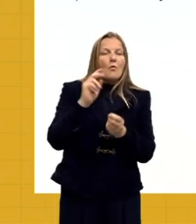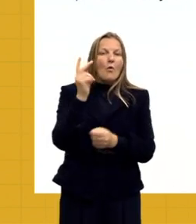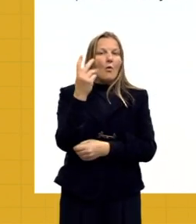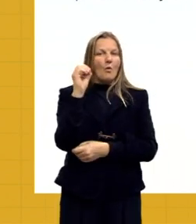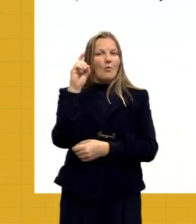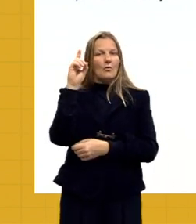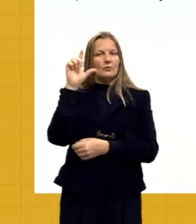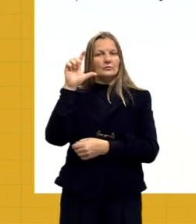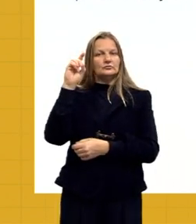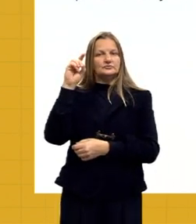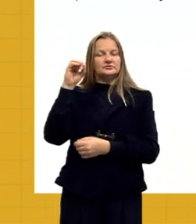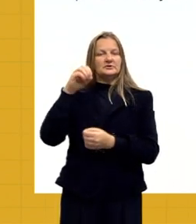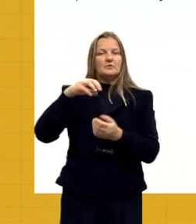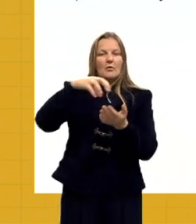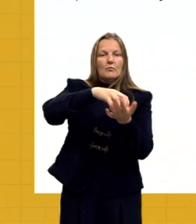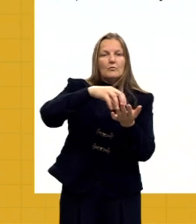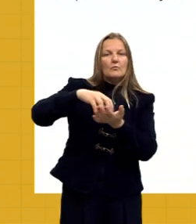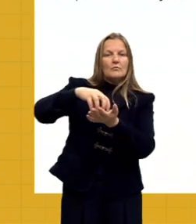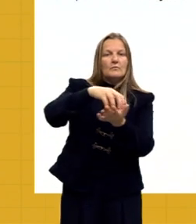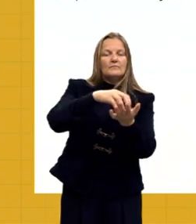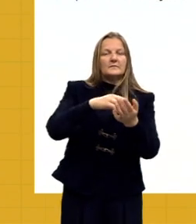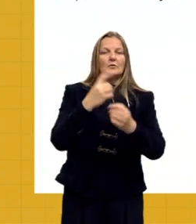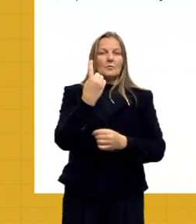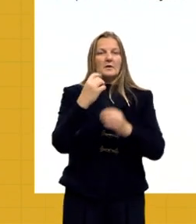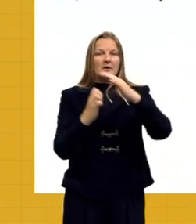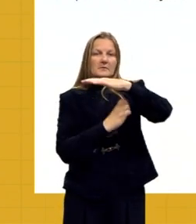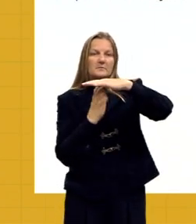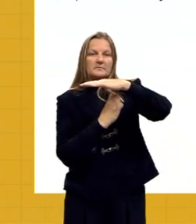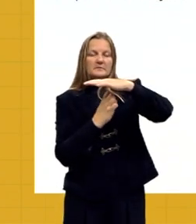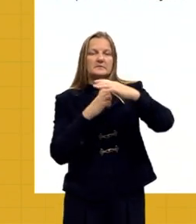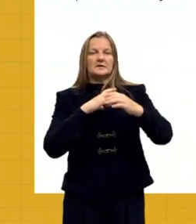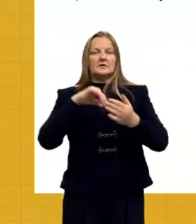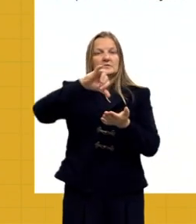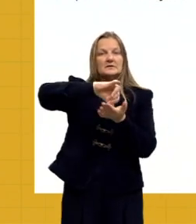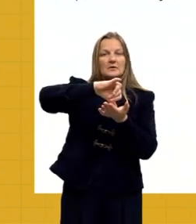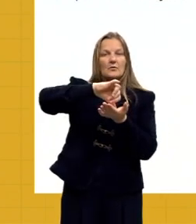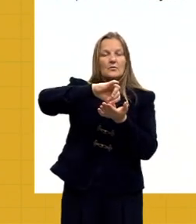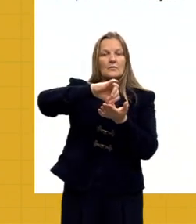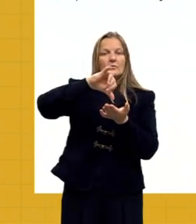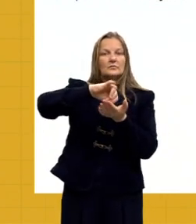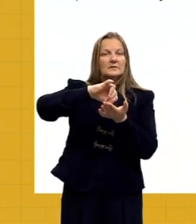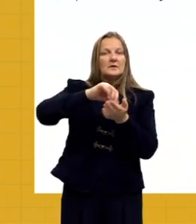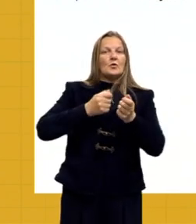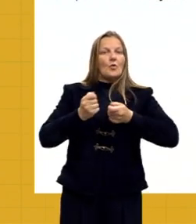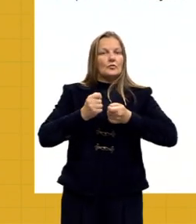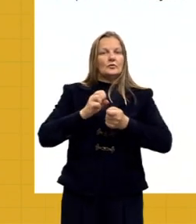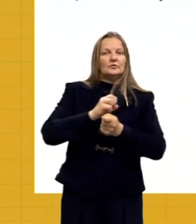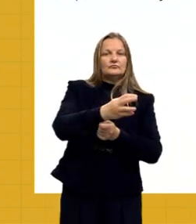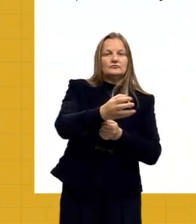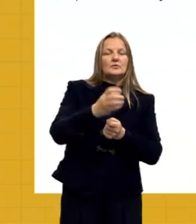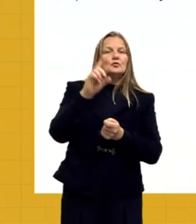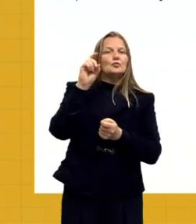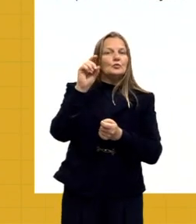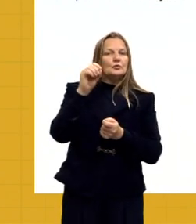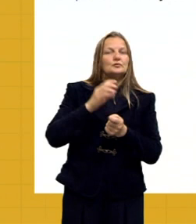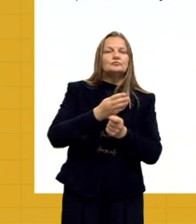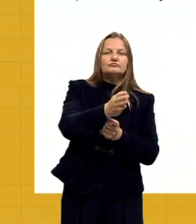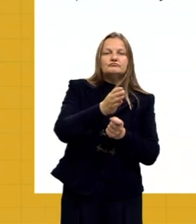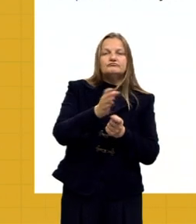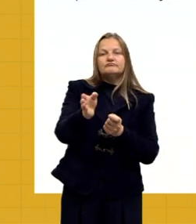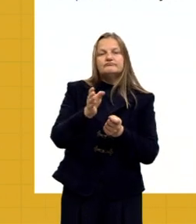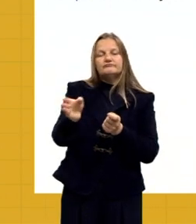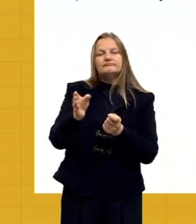Holden um conglomerado tanto tem uma empresa né central e aquela empresa acaba sendo Dona né tendo